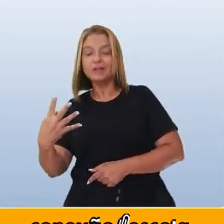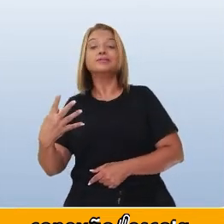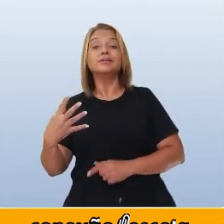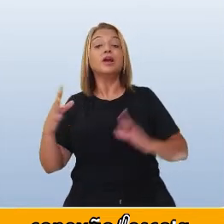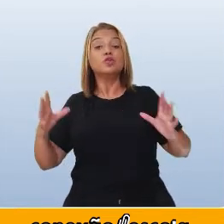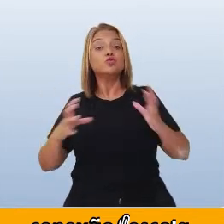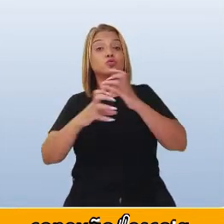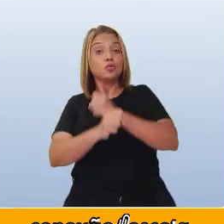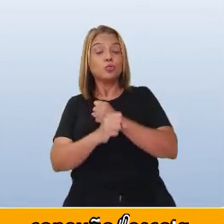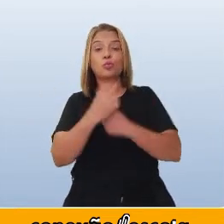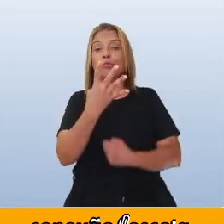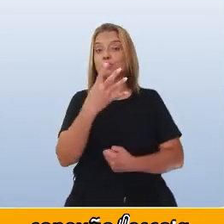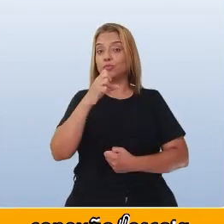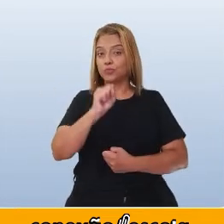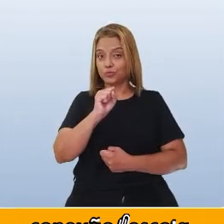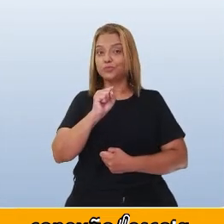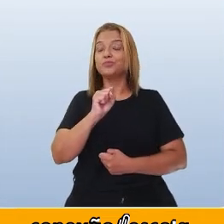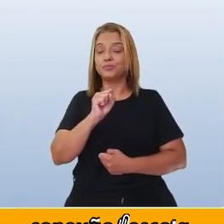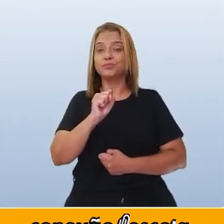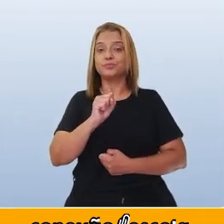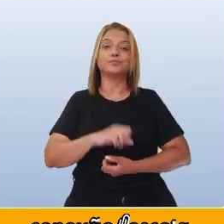outra, 48 partes.